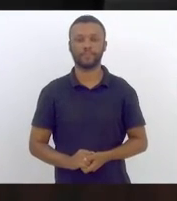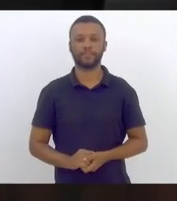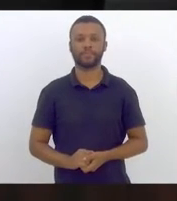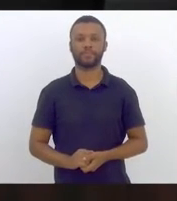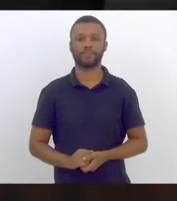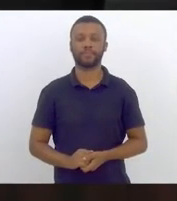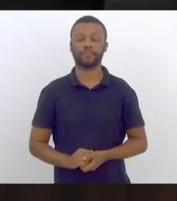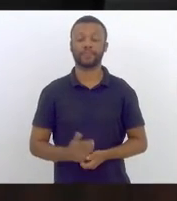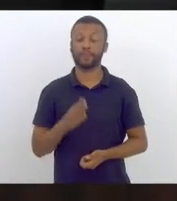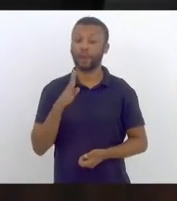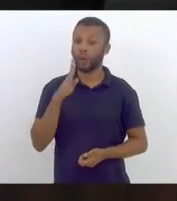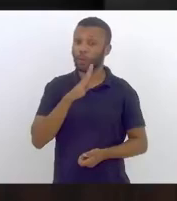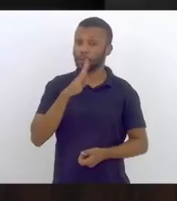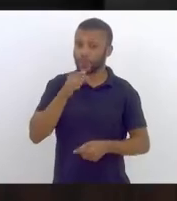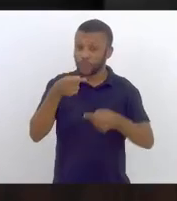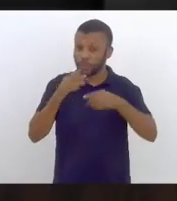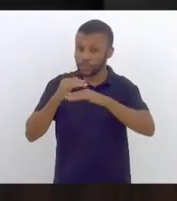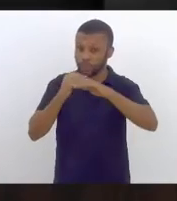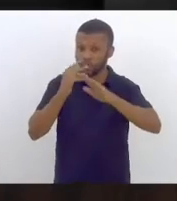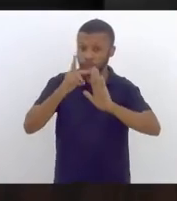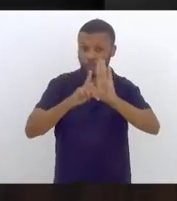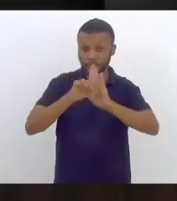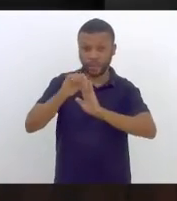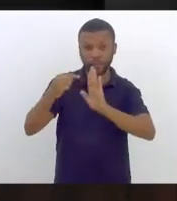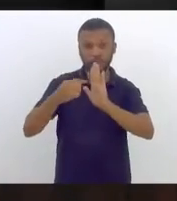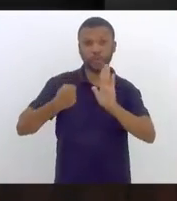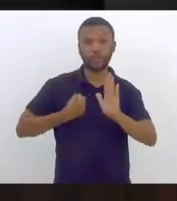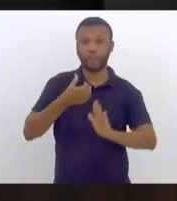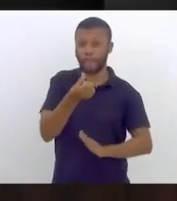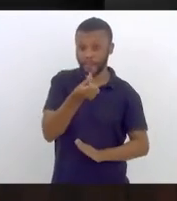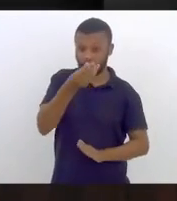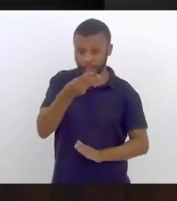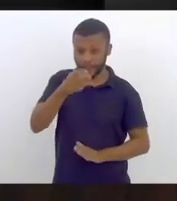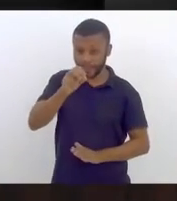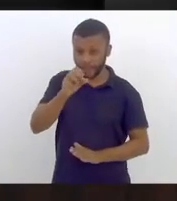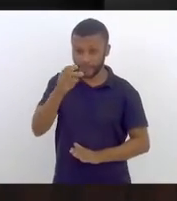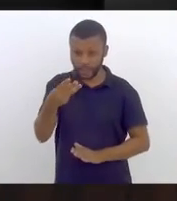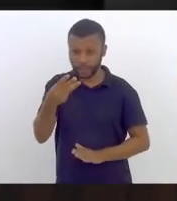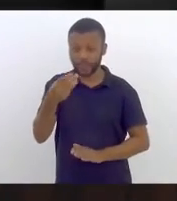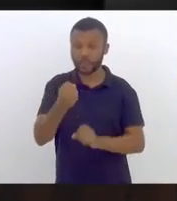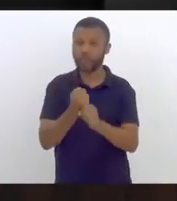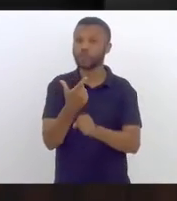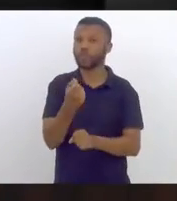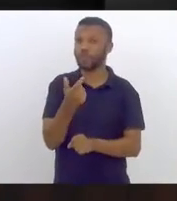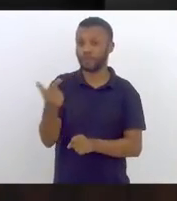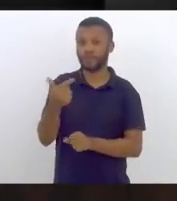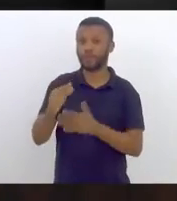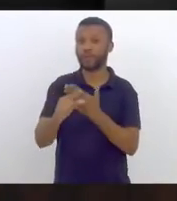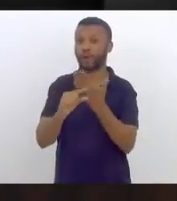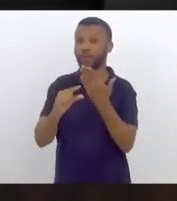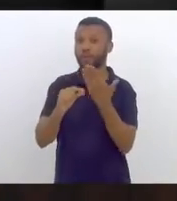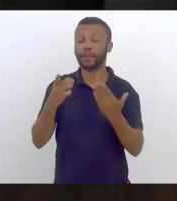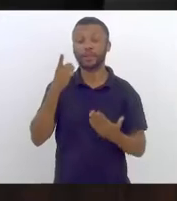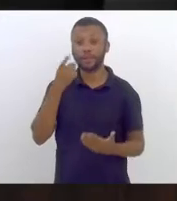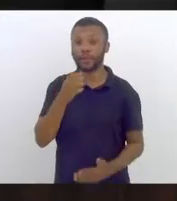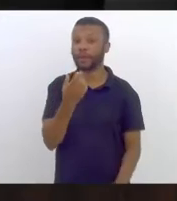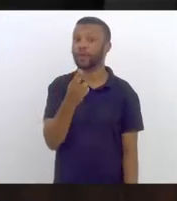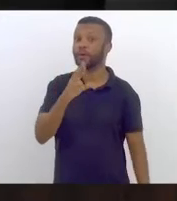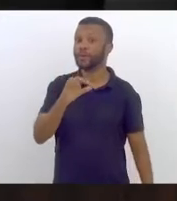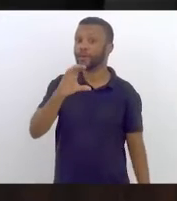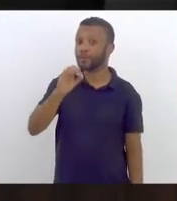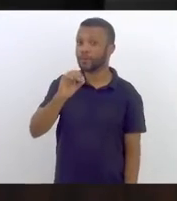Em regime de urgência, em discussão única, projeto de lei 6303 de 2022, de autoria dos deputados Eurico Júnior e